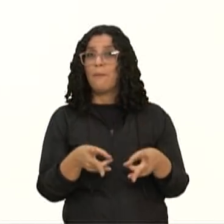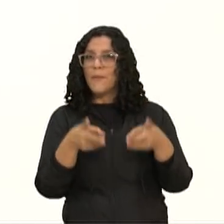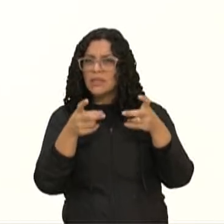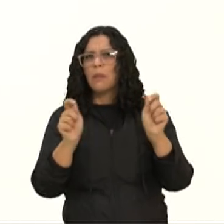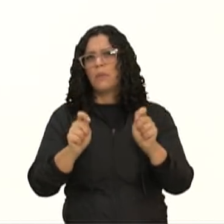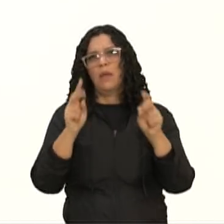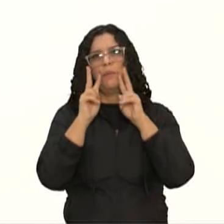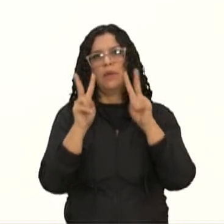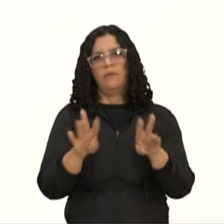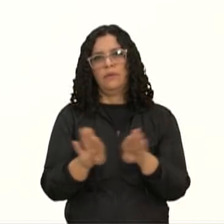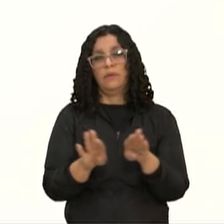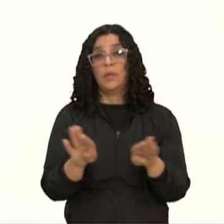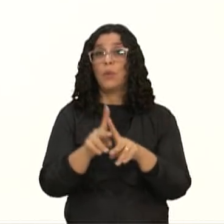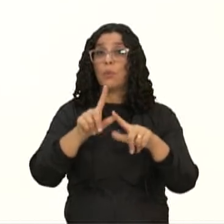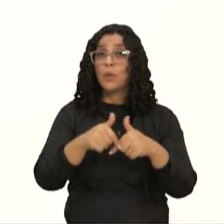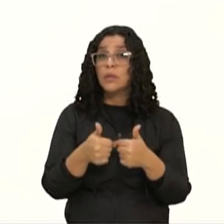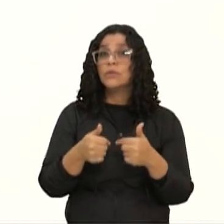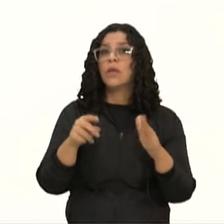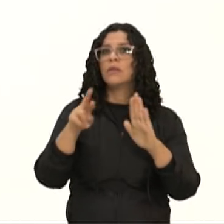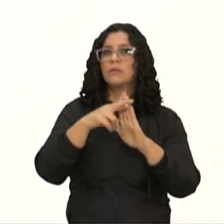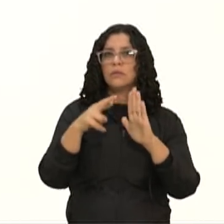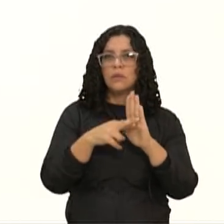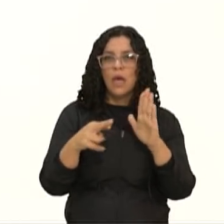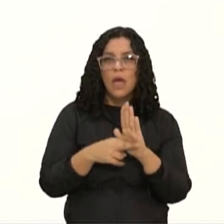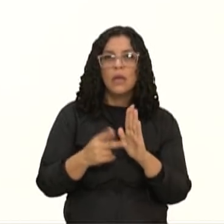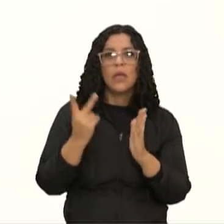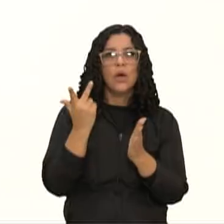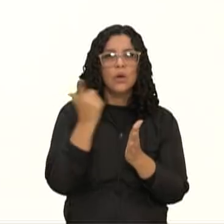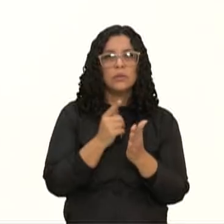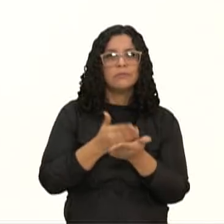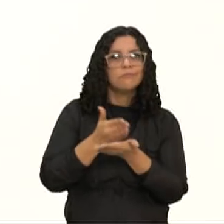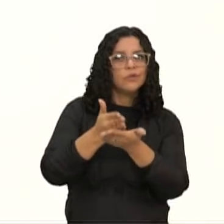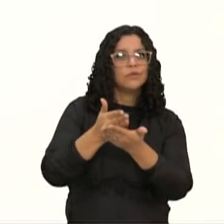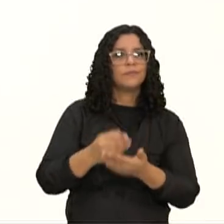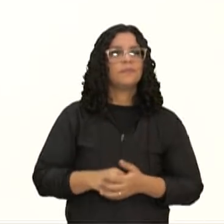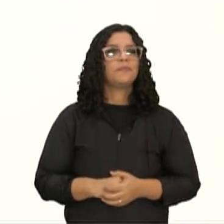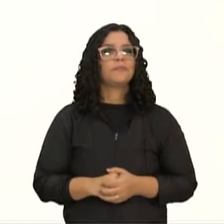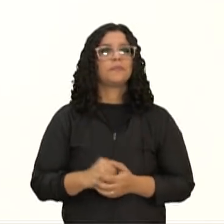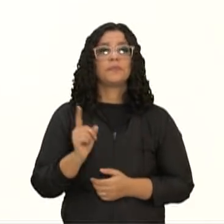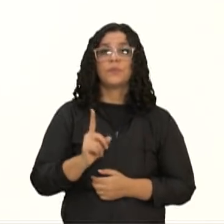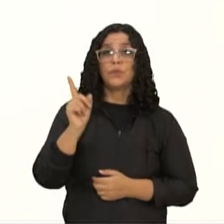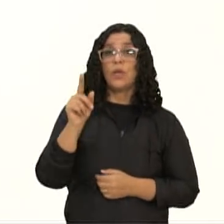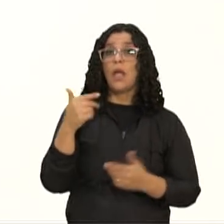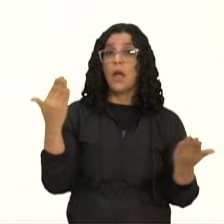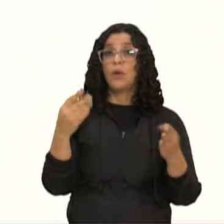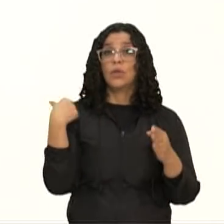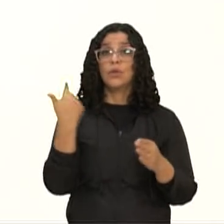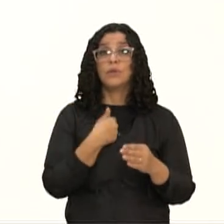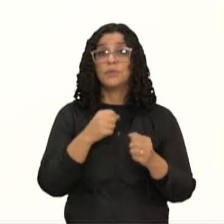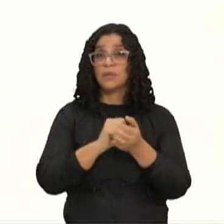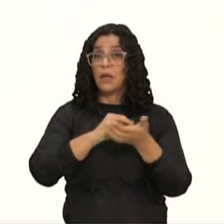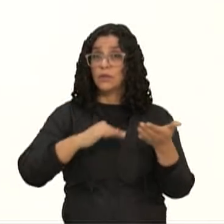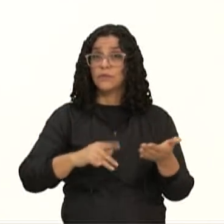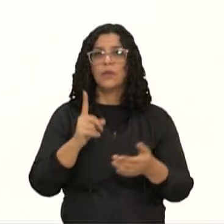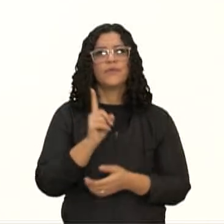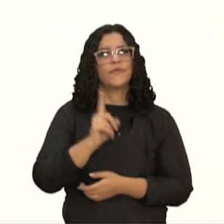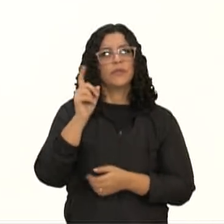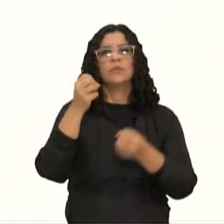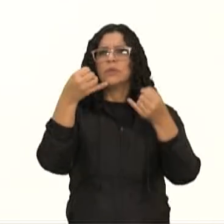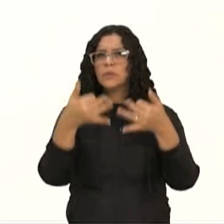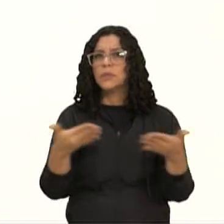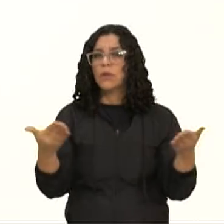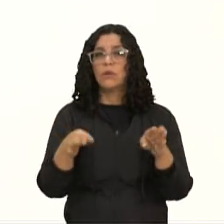observação. E a partir desse constituinte conseguimos avançar um pouquinho mais. Então, dentro dessa ideia, vamos pegar o nosso exercício. Olha o que ele diz